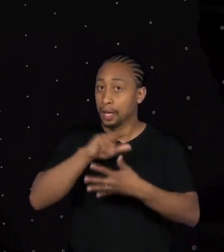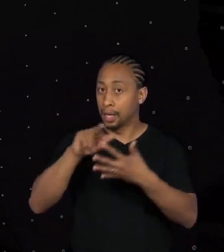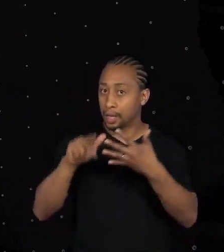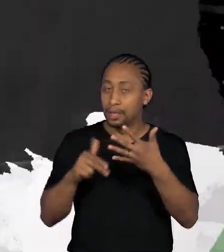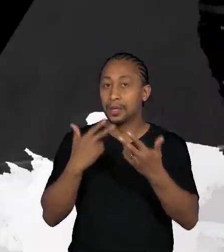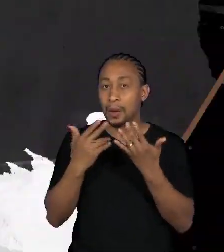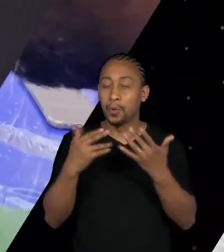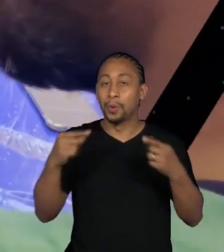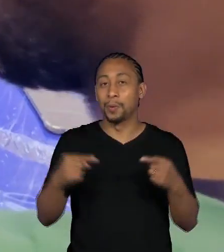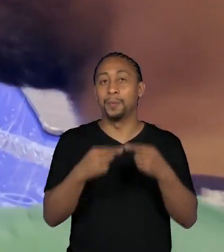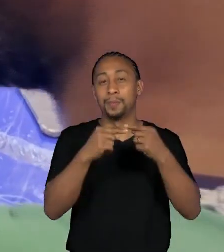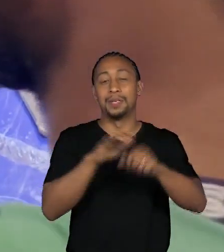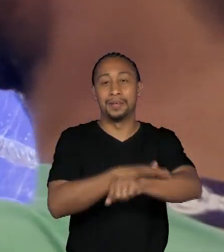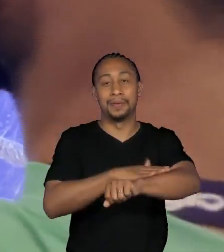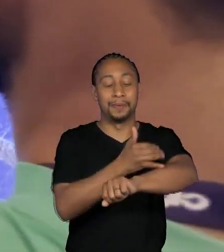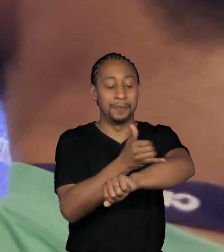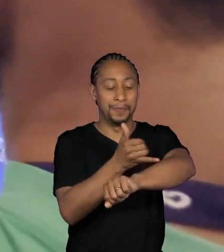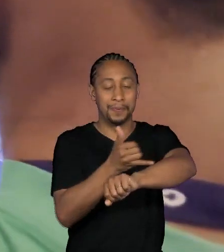ficam legais.